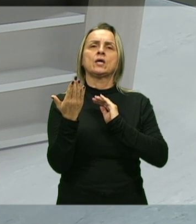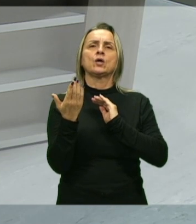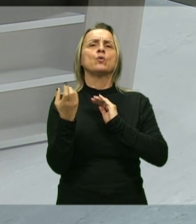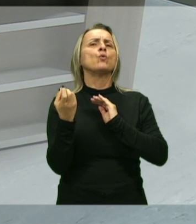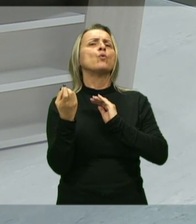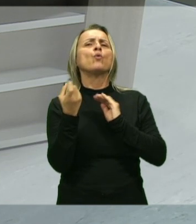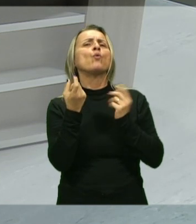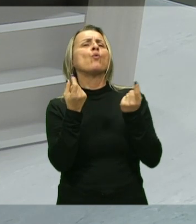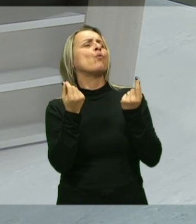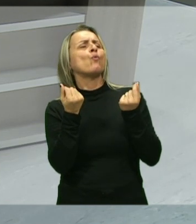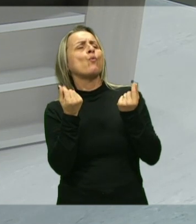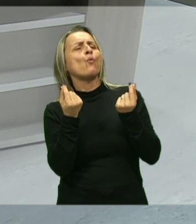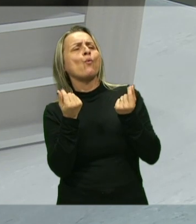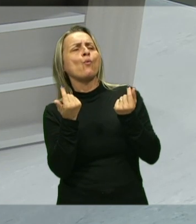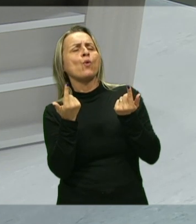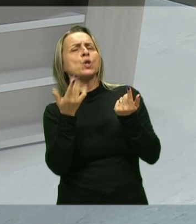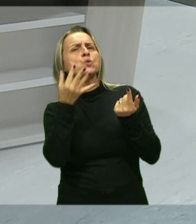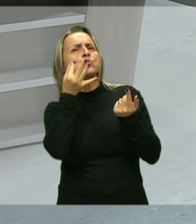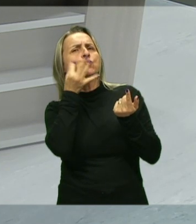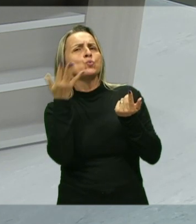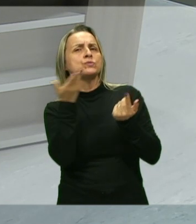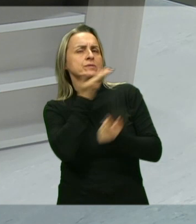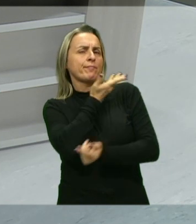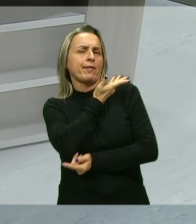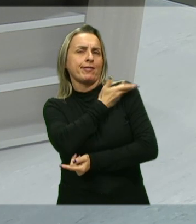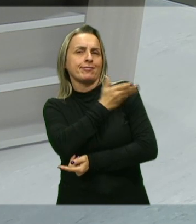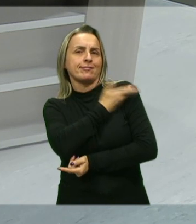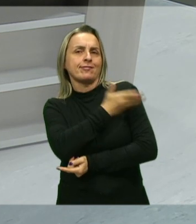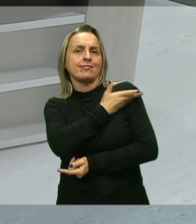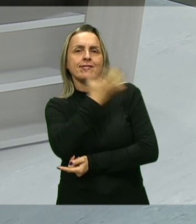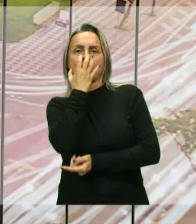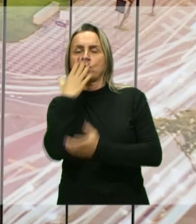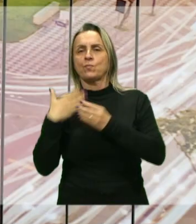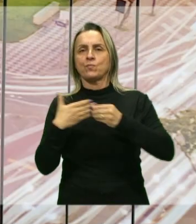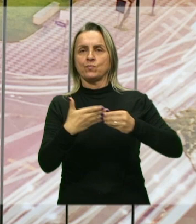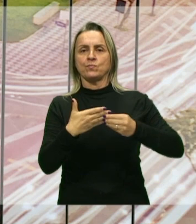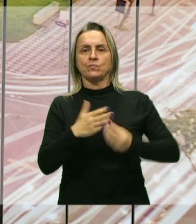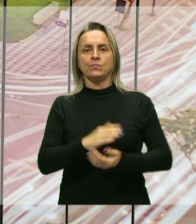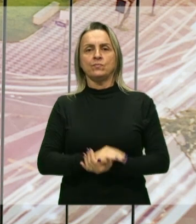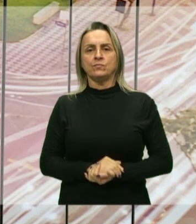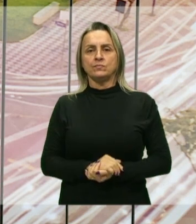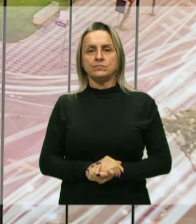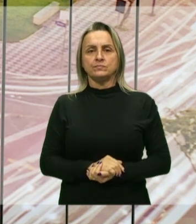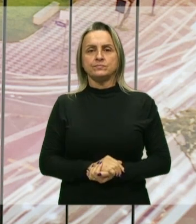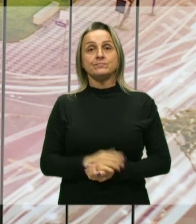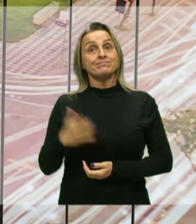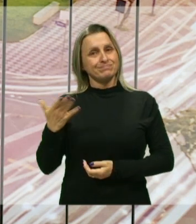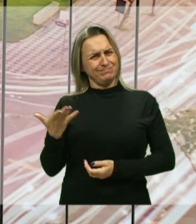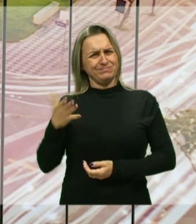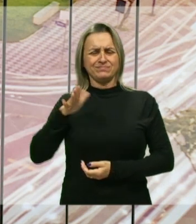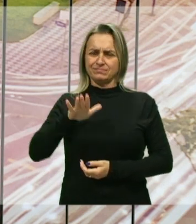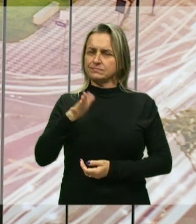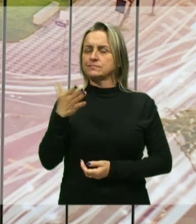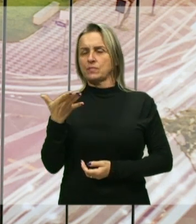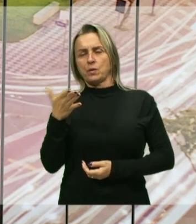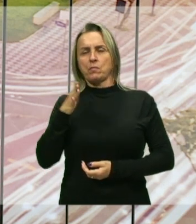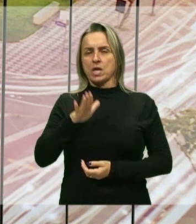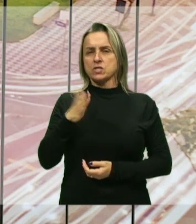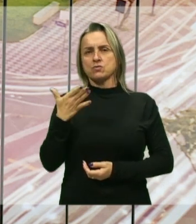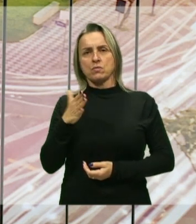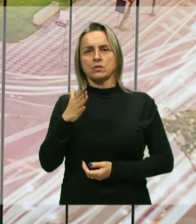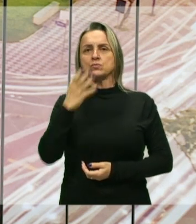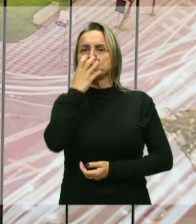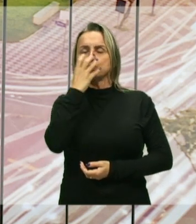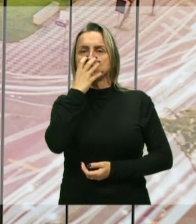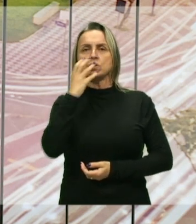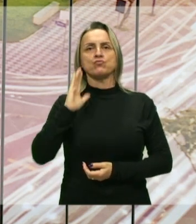quanto custa para se treinar um cão-guia? Então, a gente considera uma média, né, dos cães que aposentaram junto